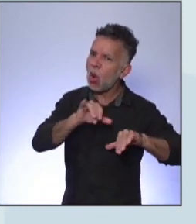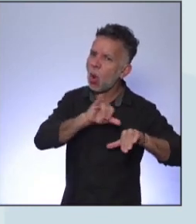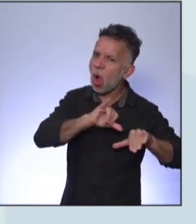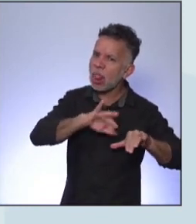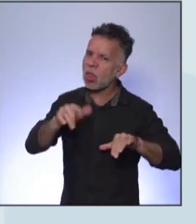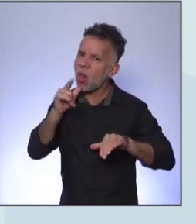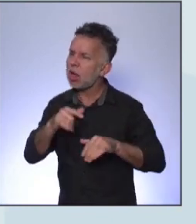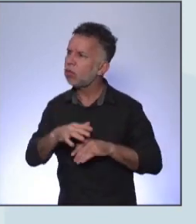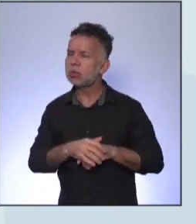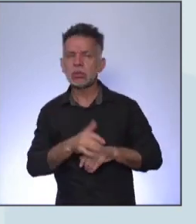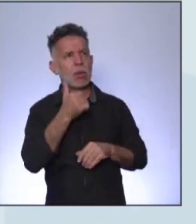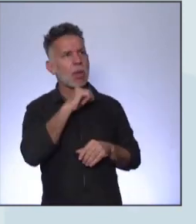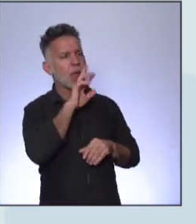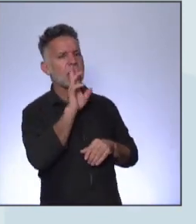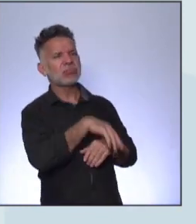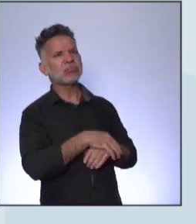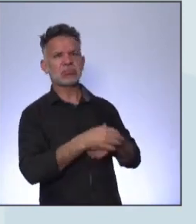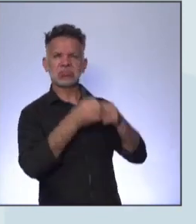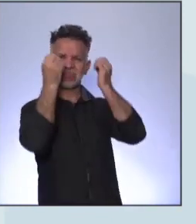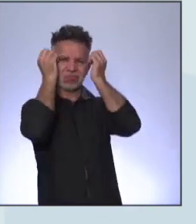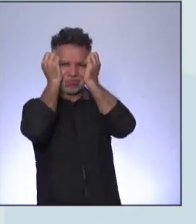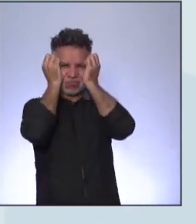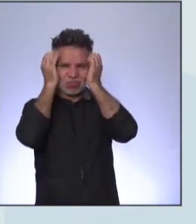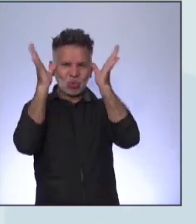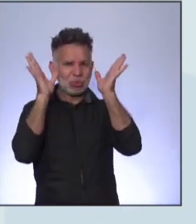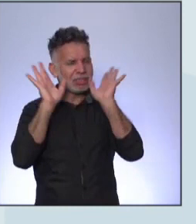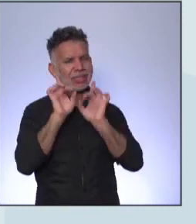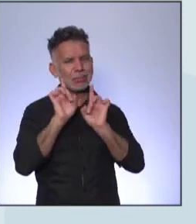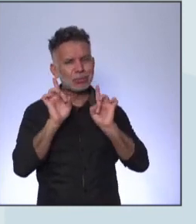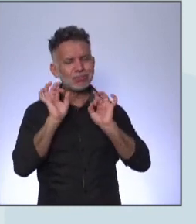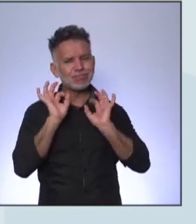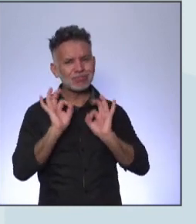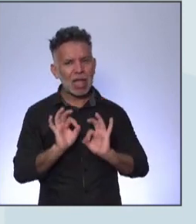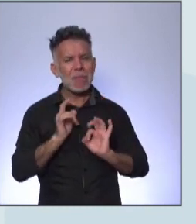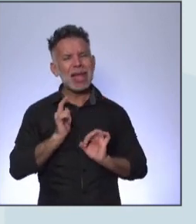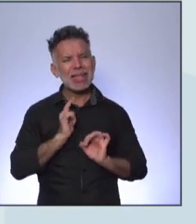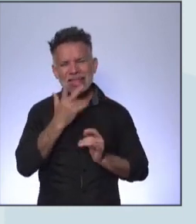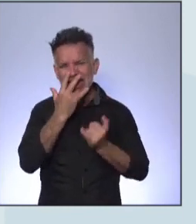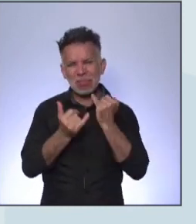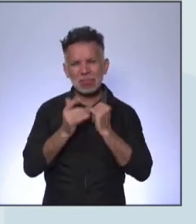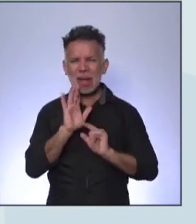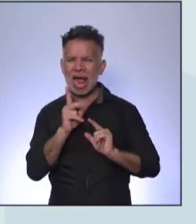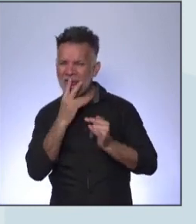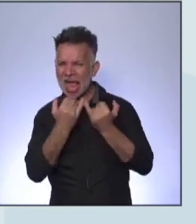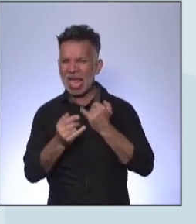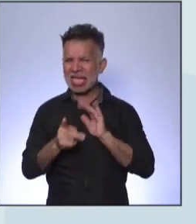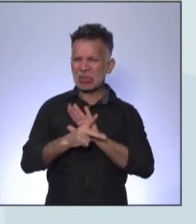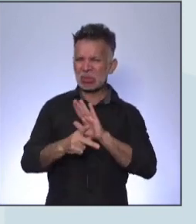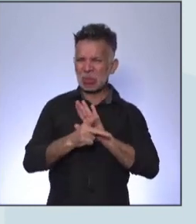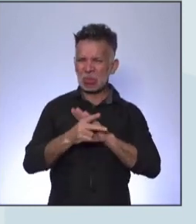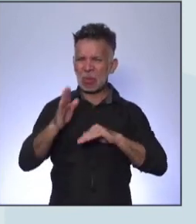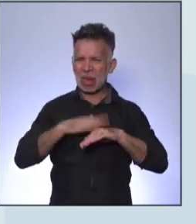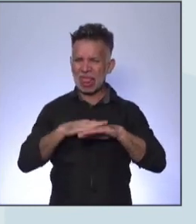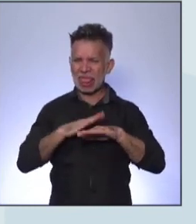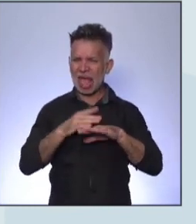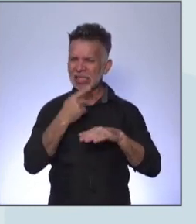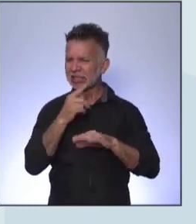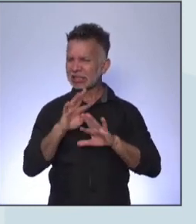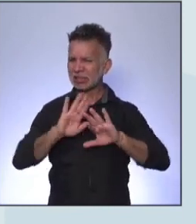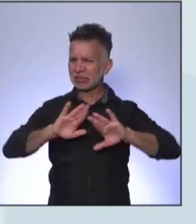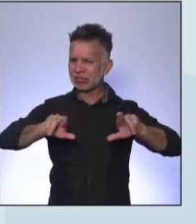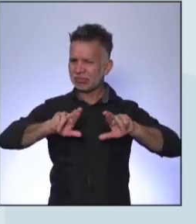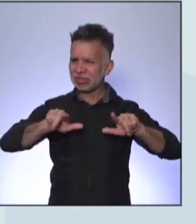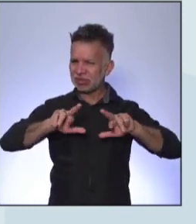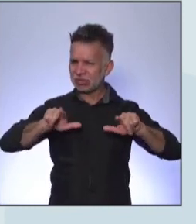então respondeu, não me lembro ao certo, mas tem algo a ver com propriedades heterogêneas, meu